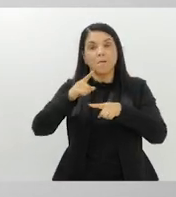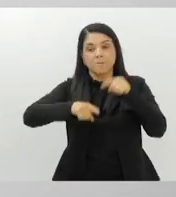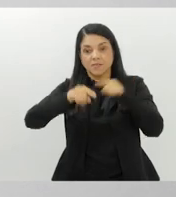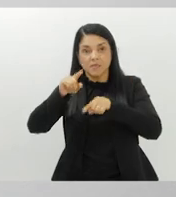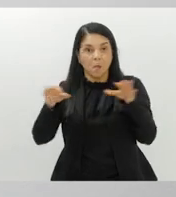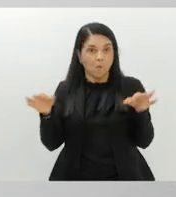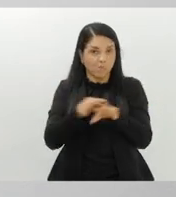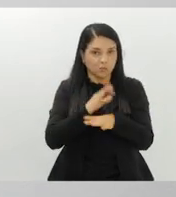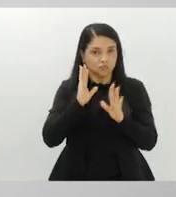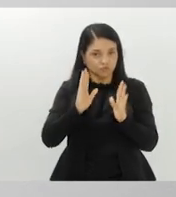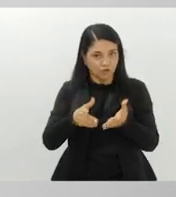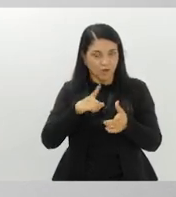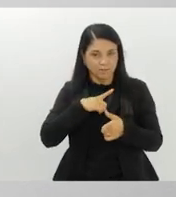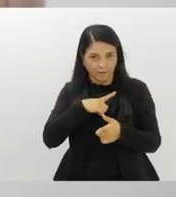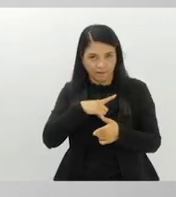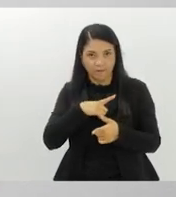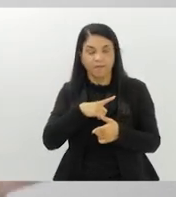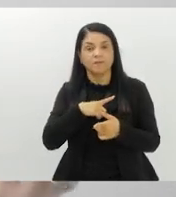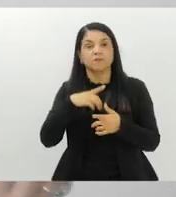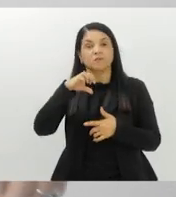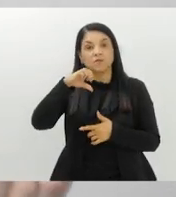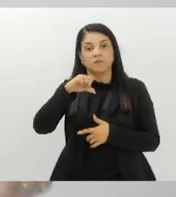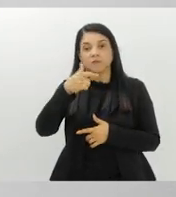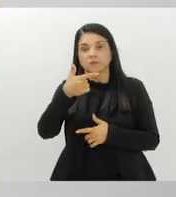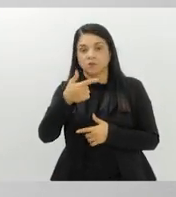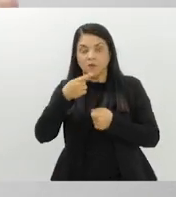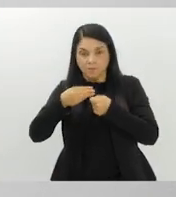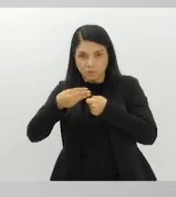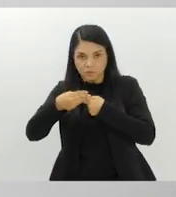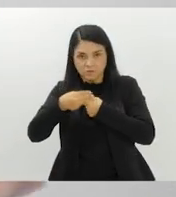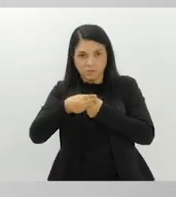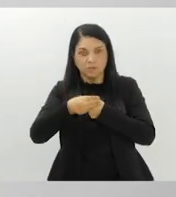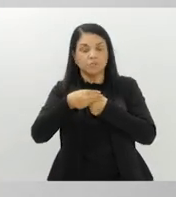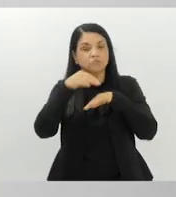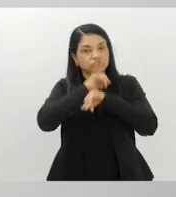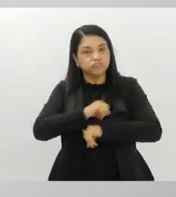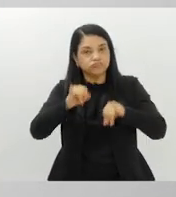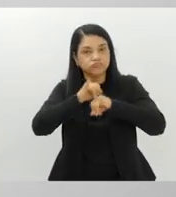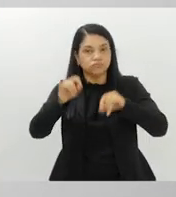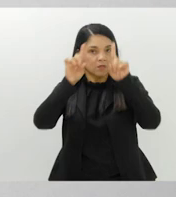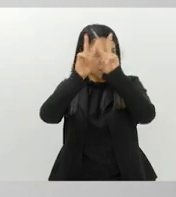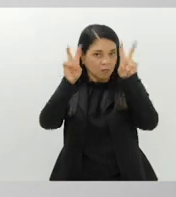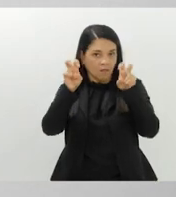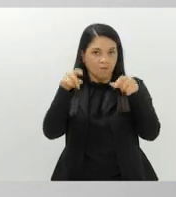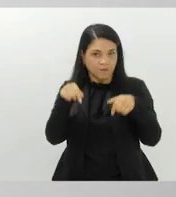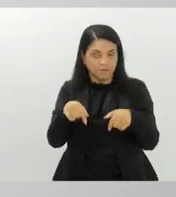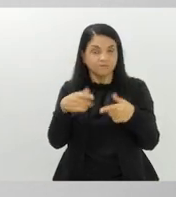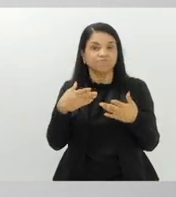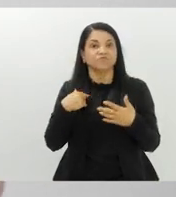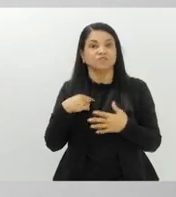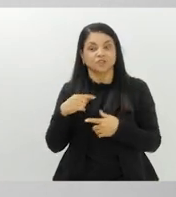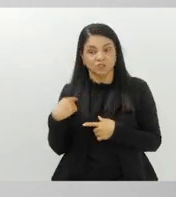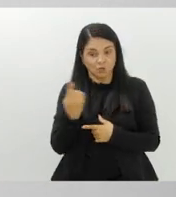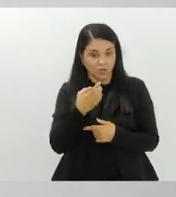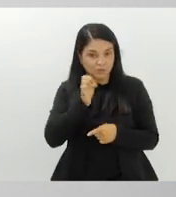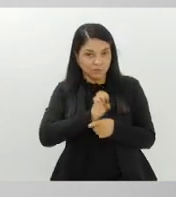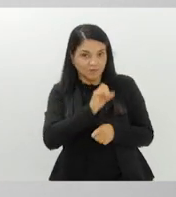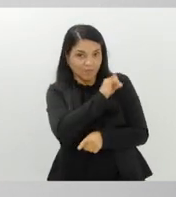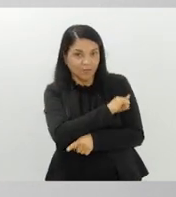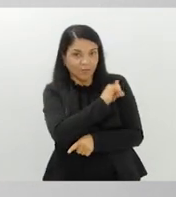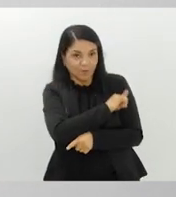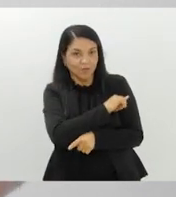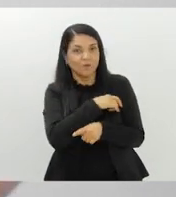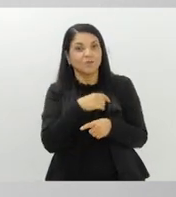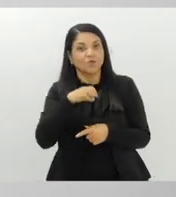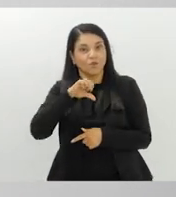que nós já temos, levar para os 92 municípios todo esse assunto, porque nós somos o Estado do Rio de Janeiro, né? Nós